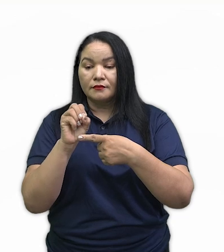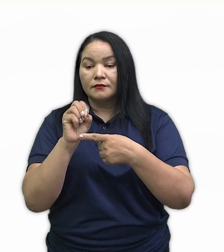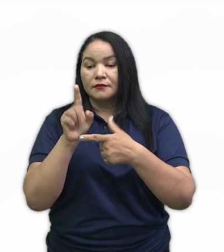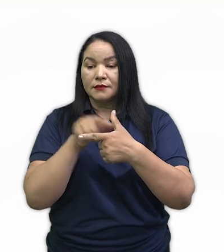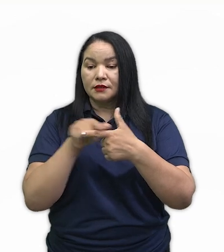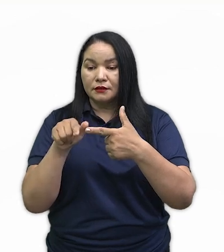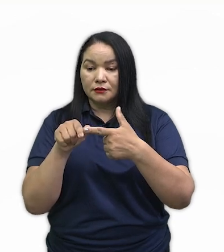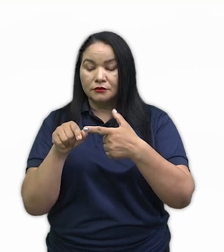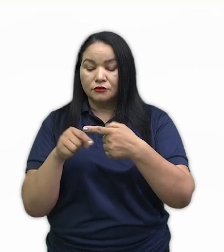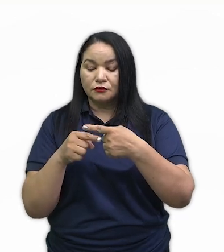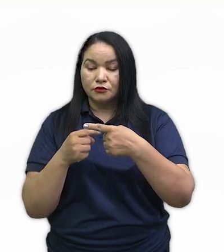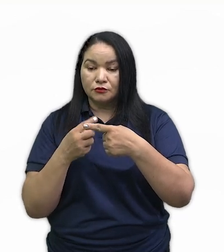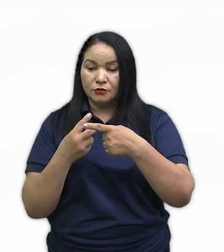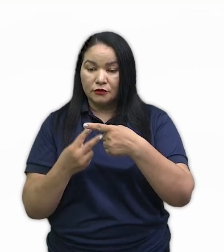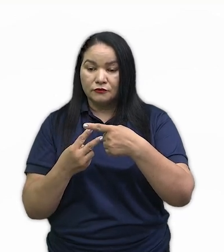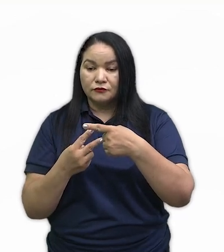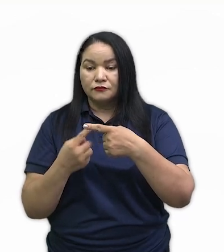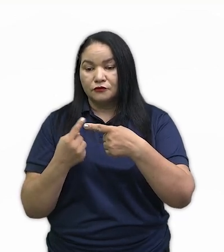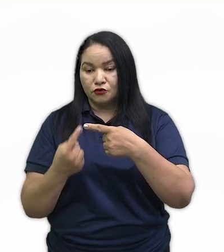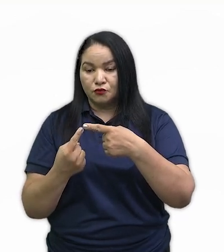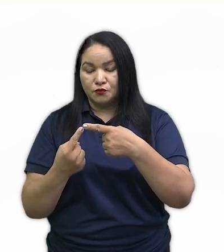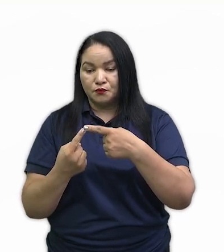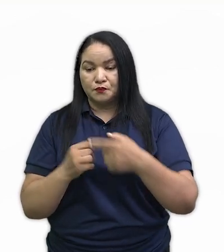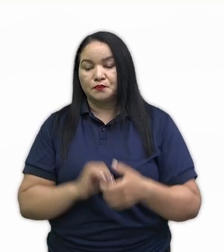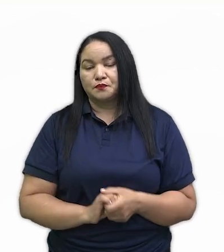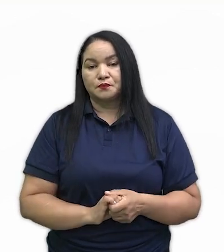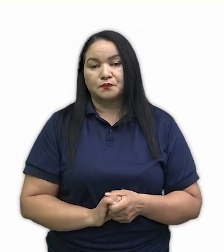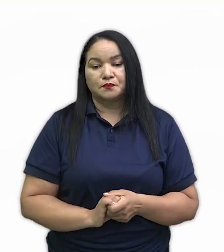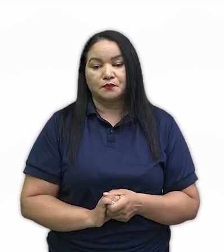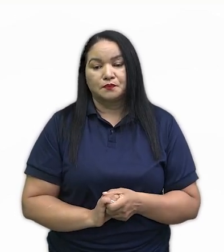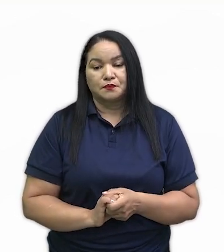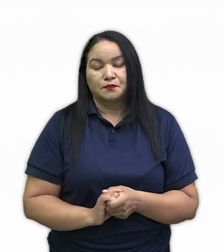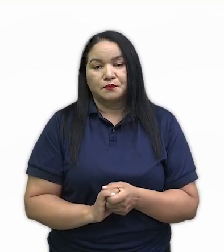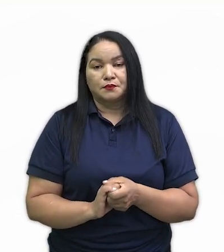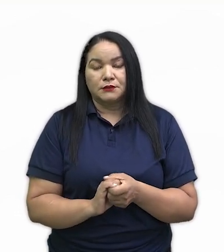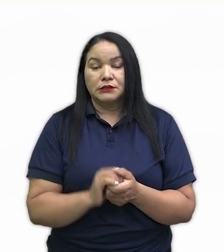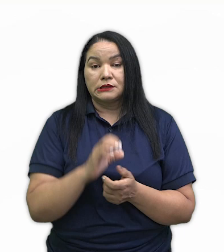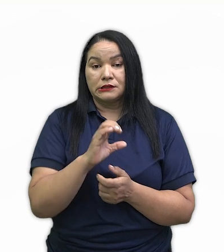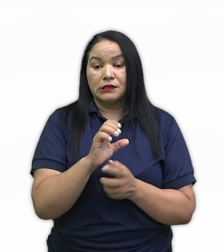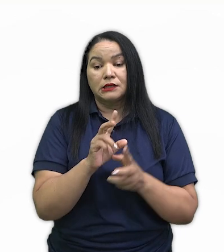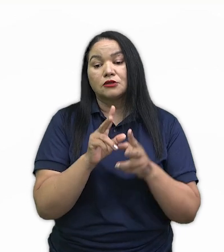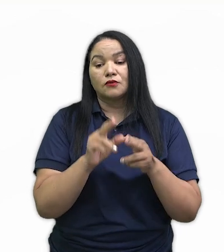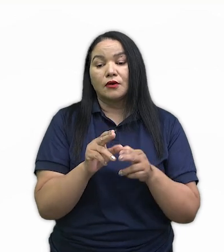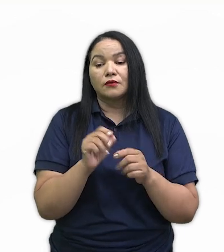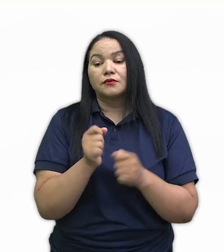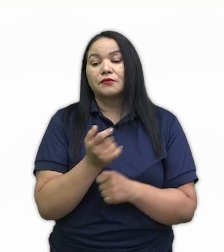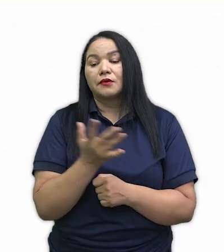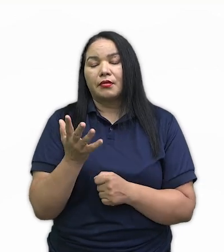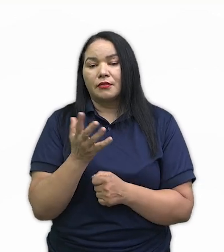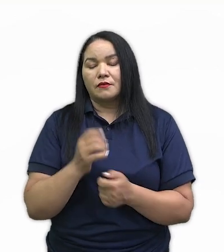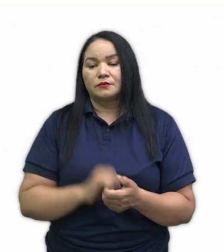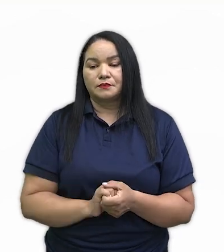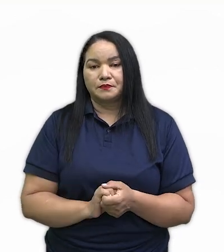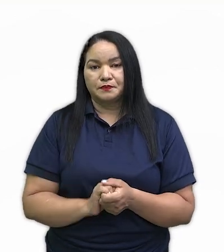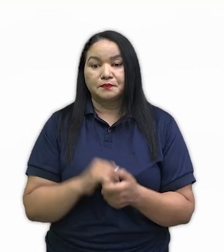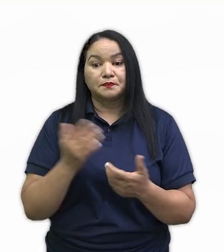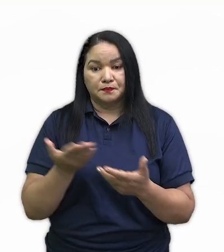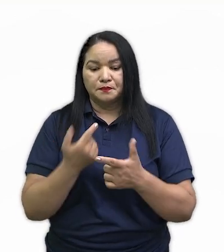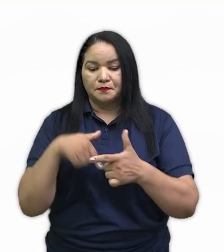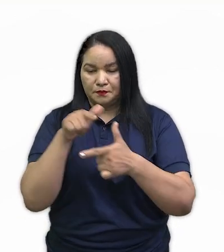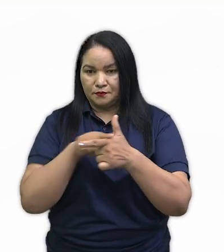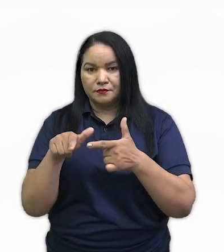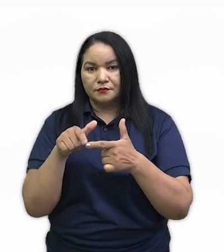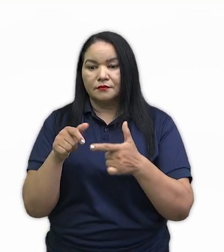17.850, tudo isso dividido por 21. E ao resolver essa multiplicação, essa divisão,